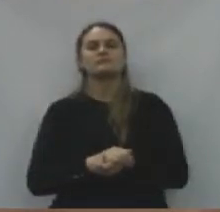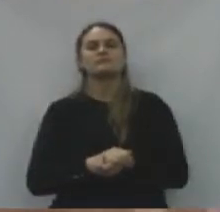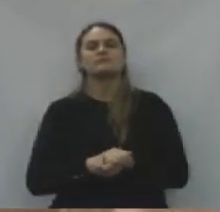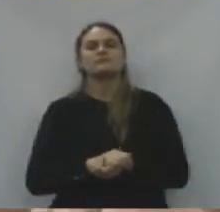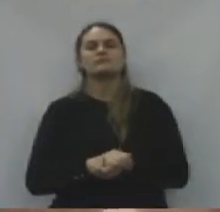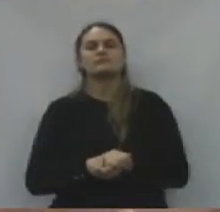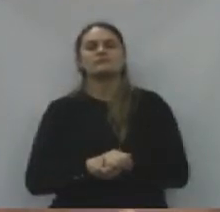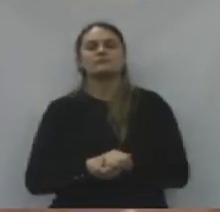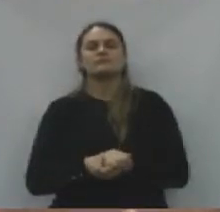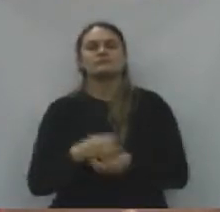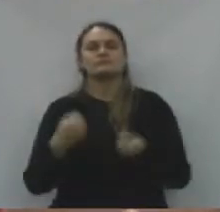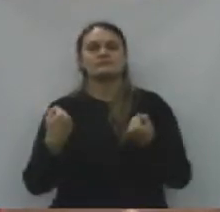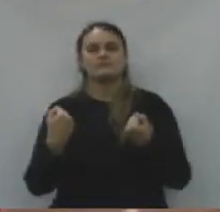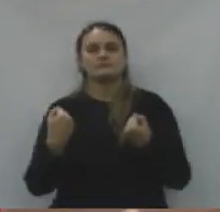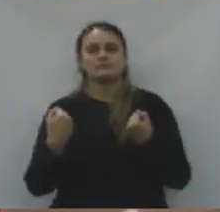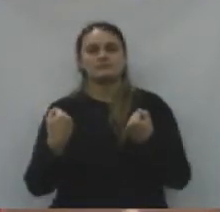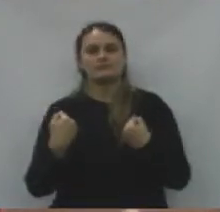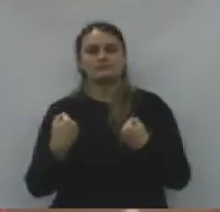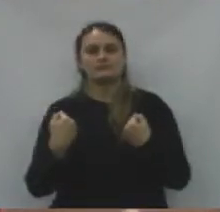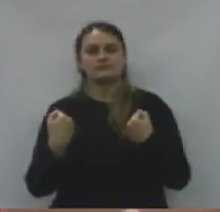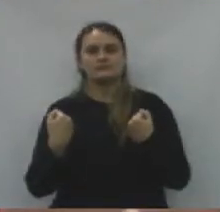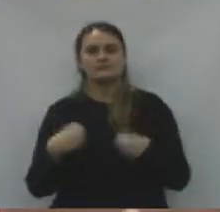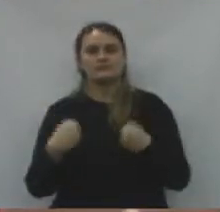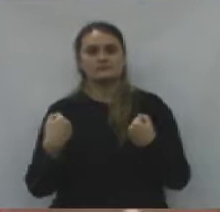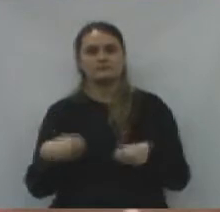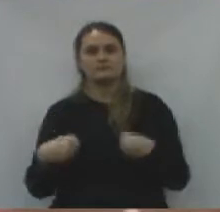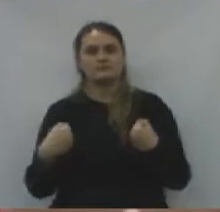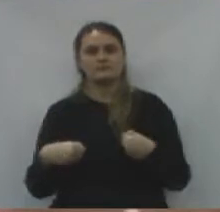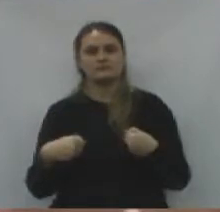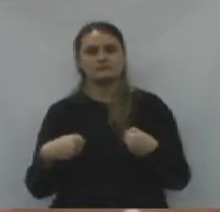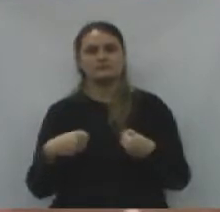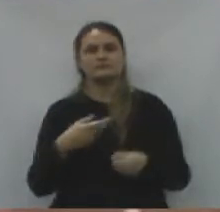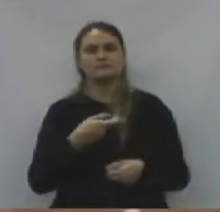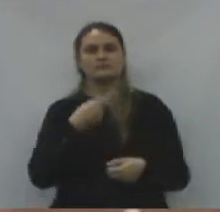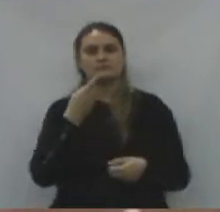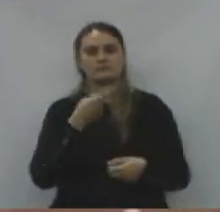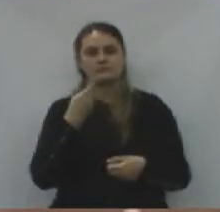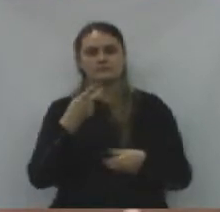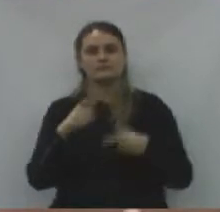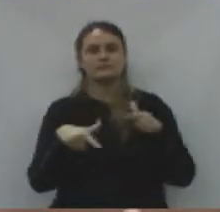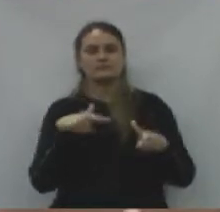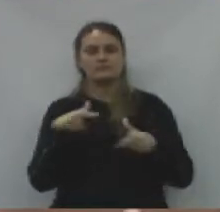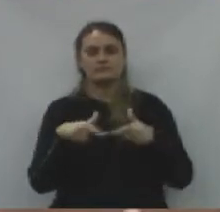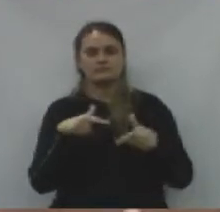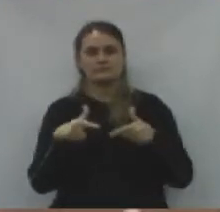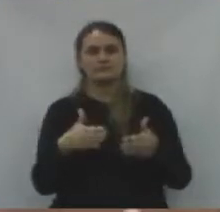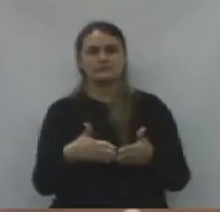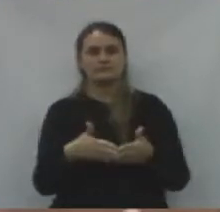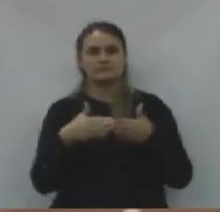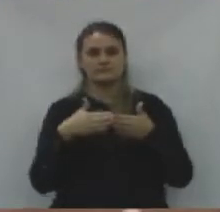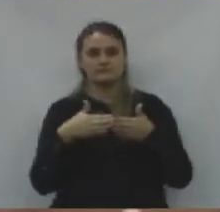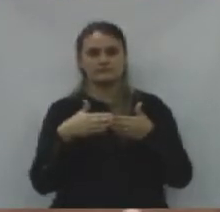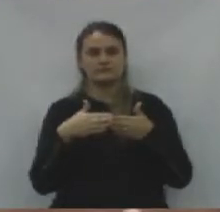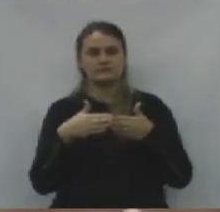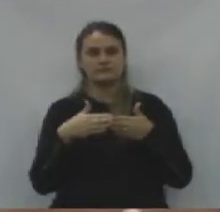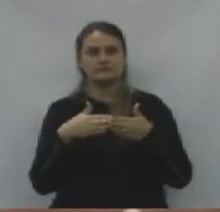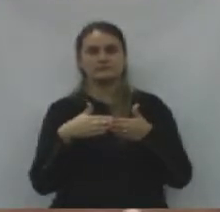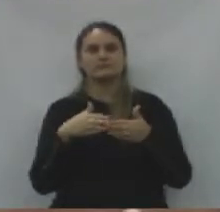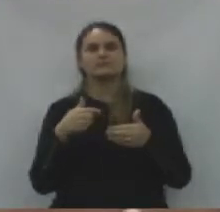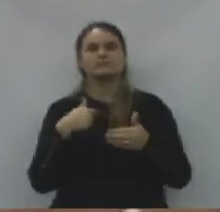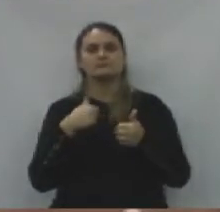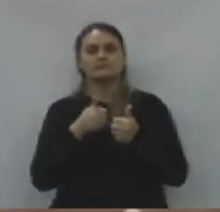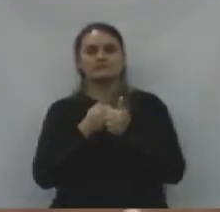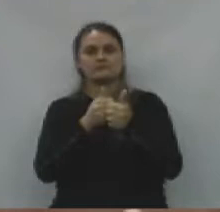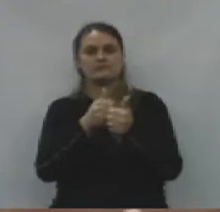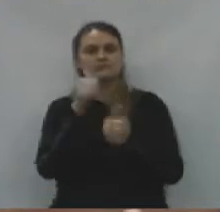também precisamos senhor vereador por gentileza precisamos destacar o trabalho eo pedido que acompanhei